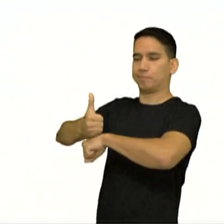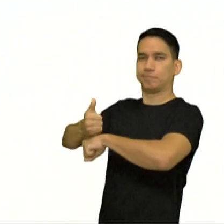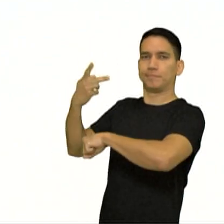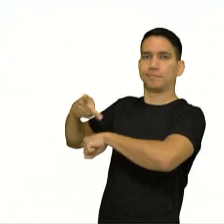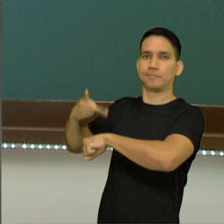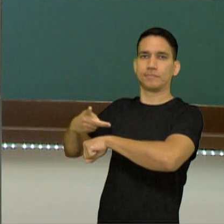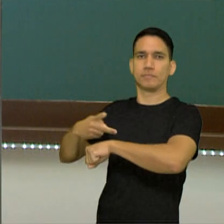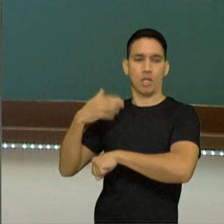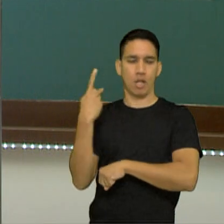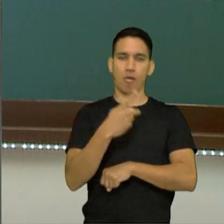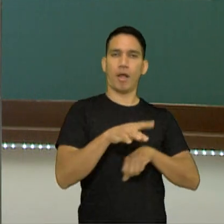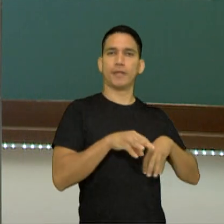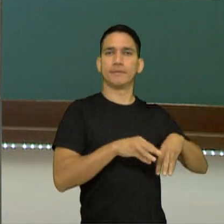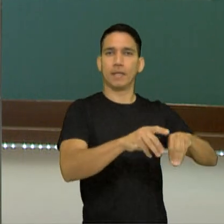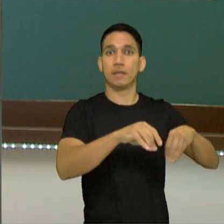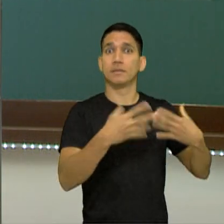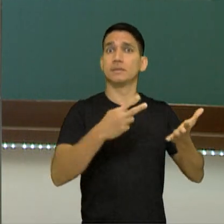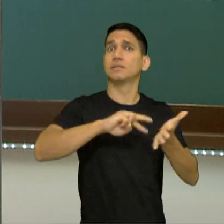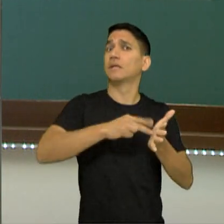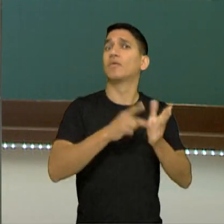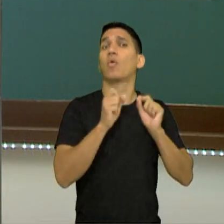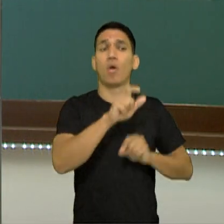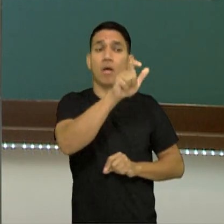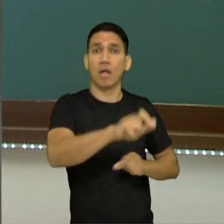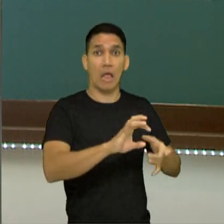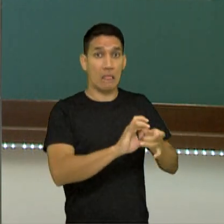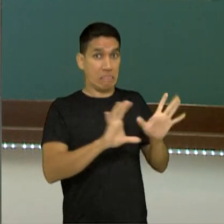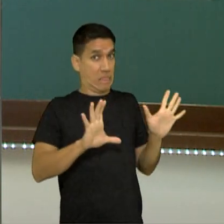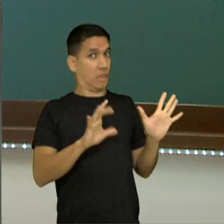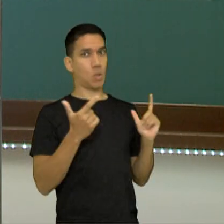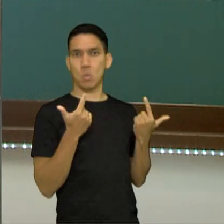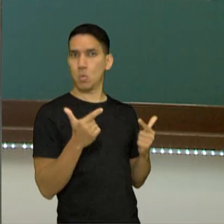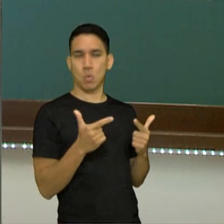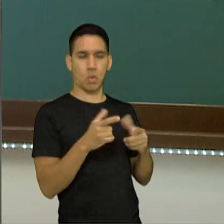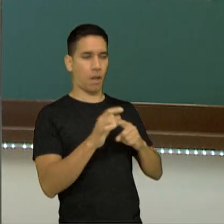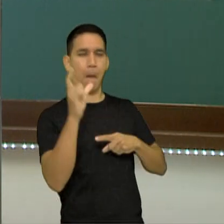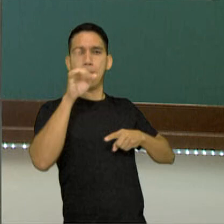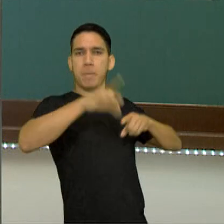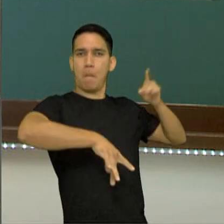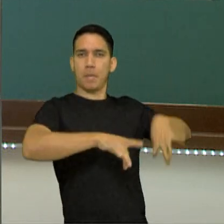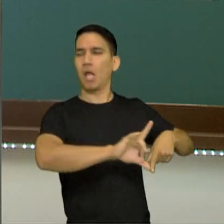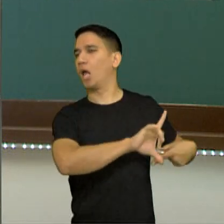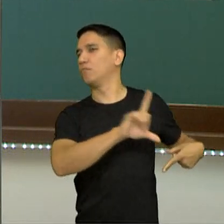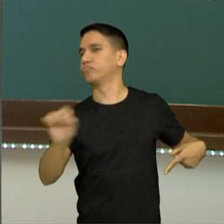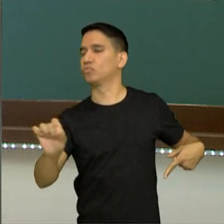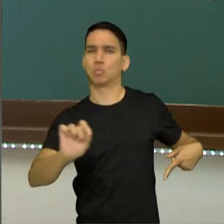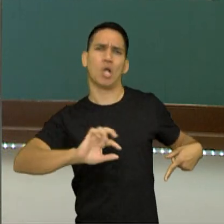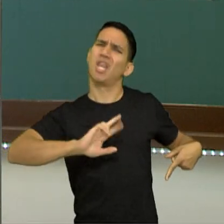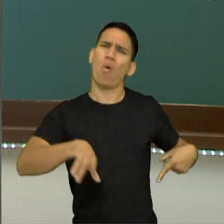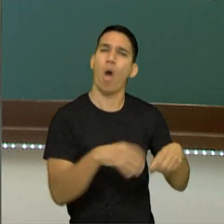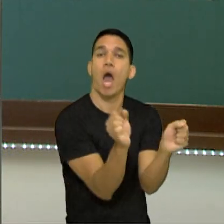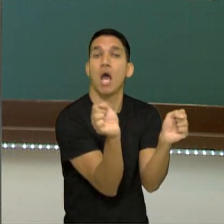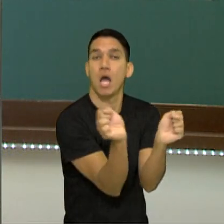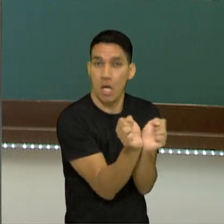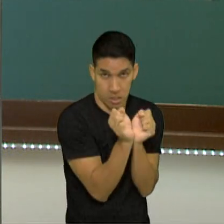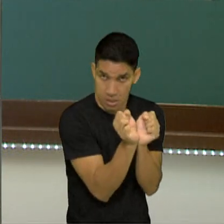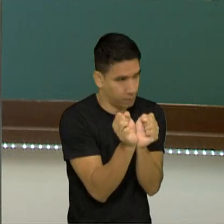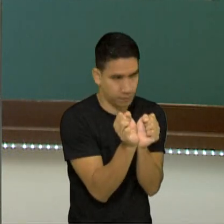Ou seja, esse servo, ele não tinha liberdade de sair da terra. Não é uma escravidão, mas